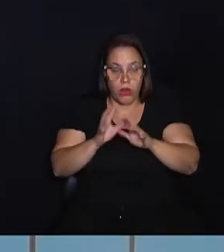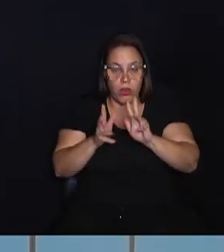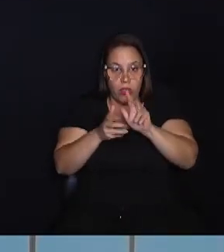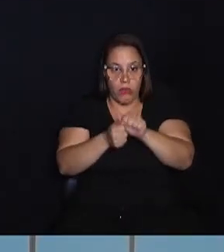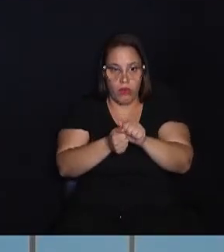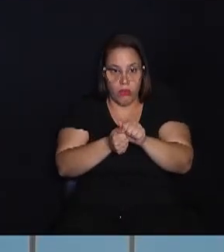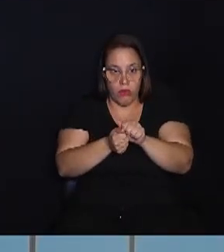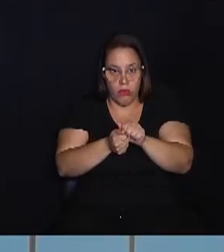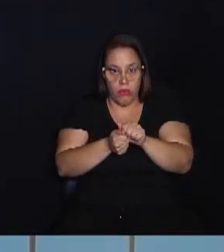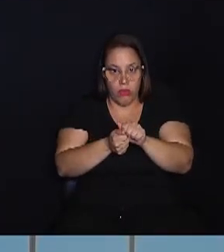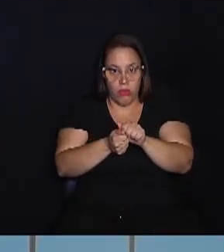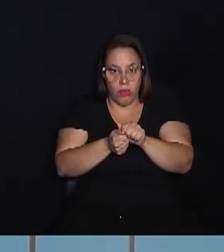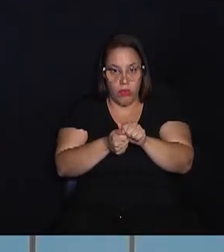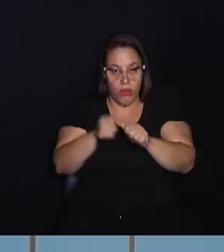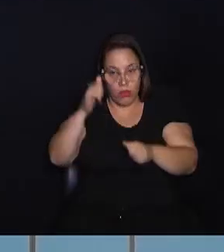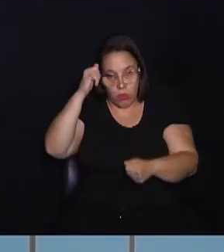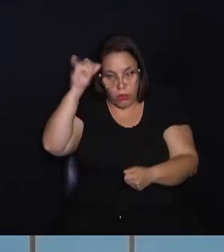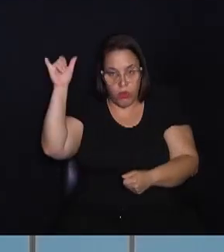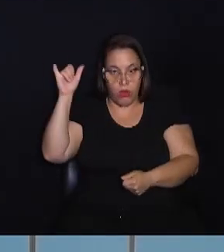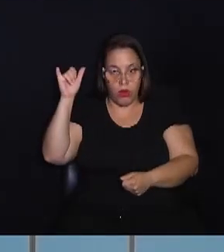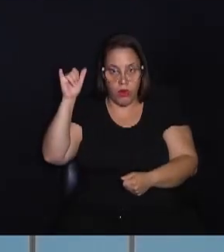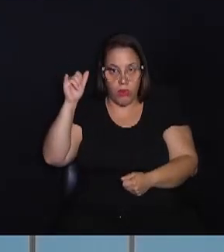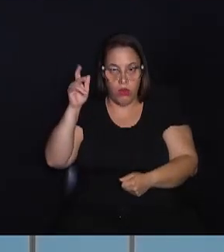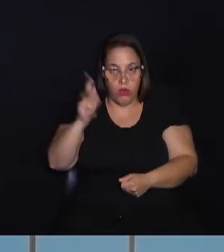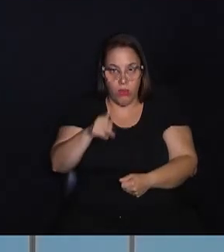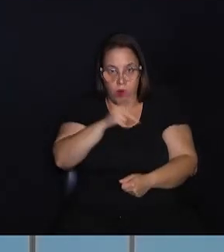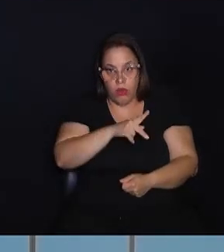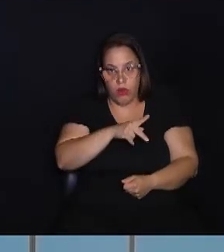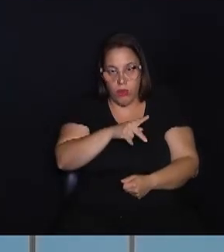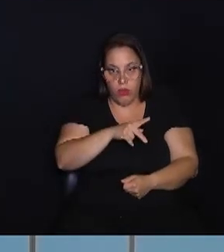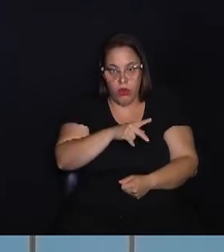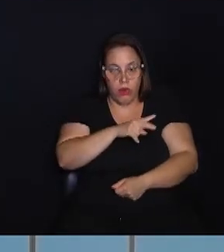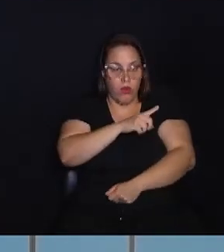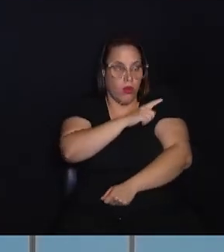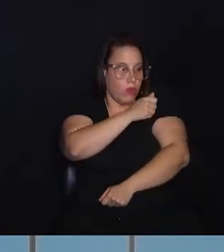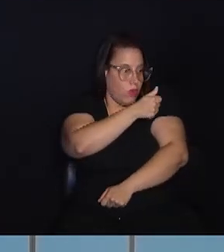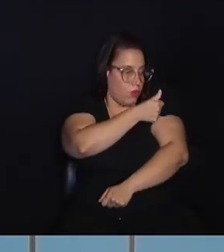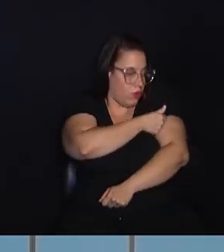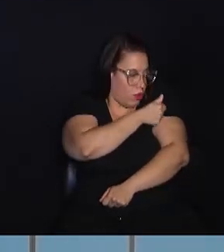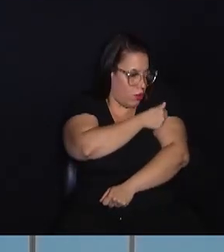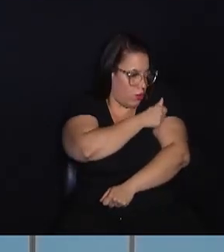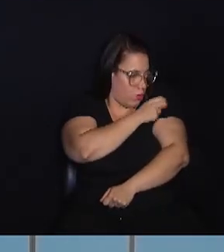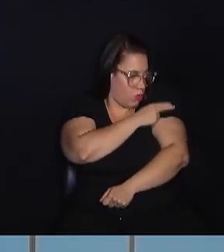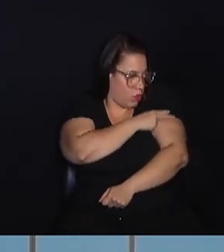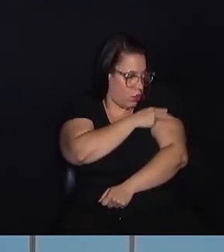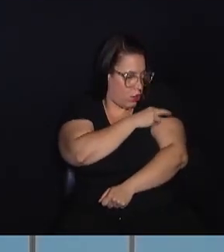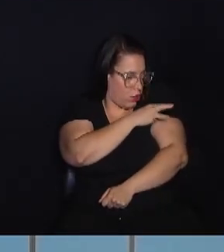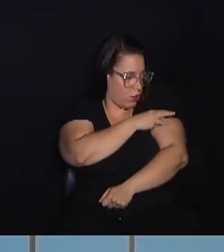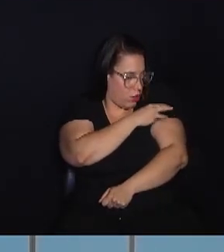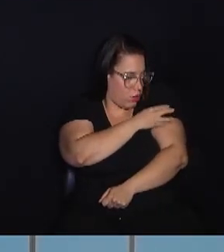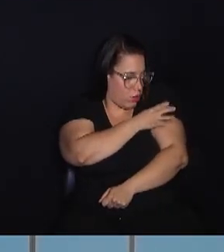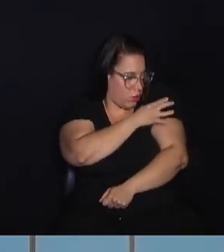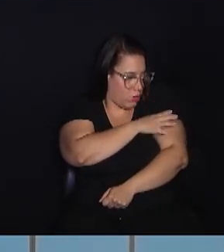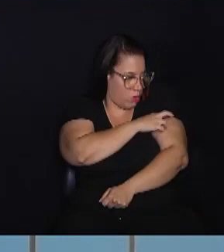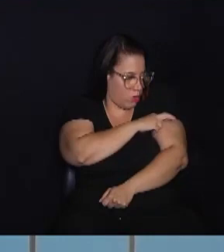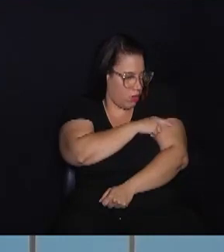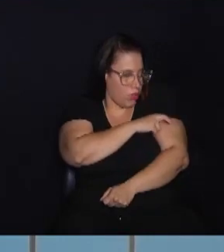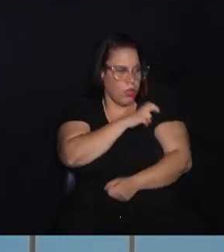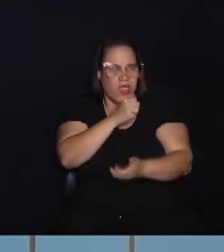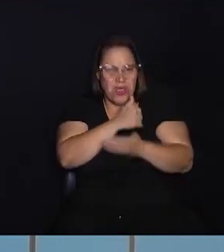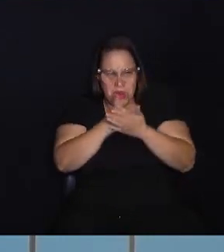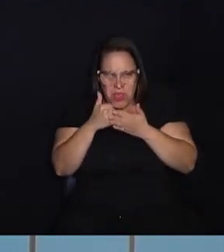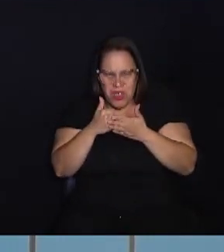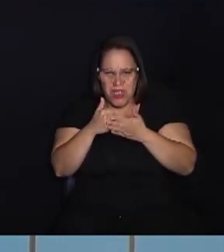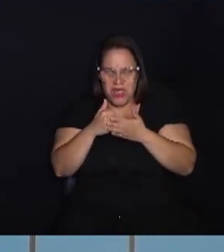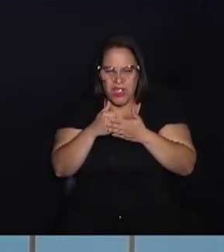internacional de prevenção para professores do ensino primário, de prevenção às drogas. Assim, pô, que eu